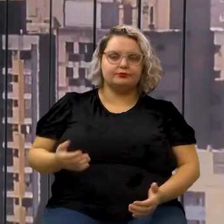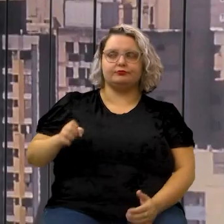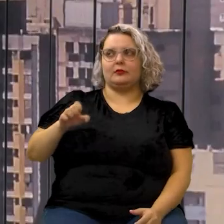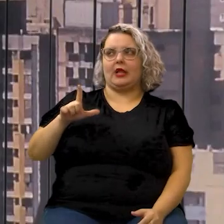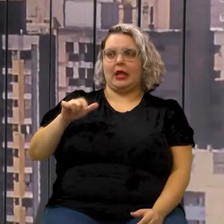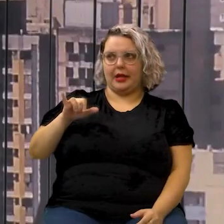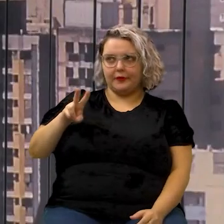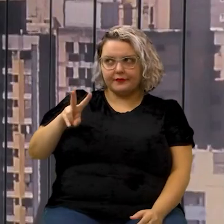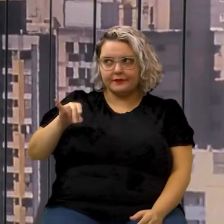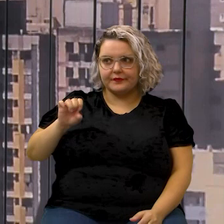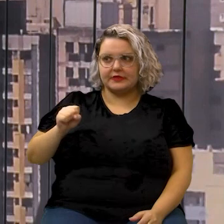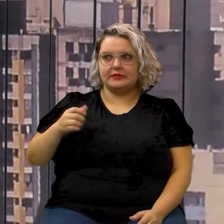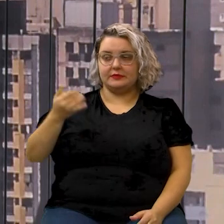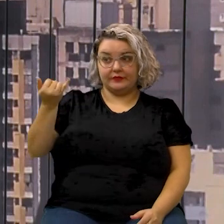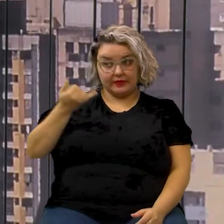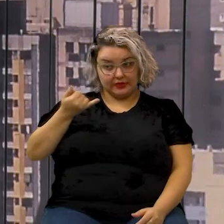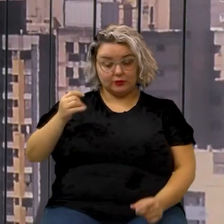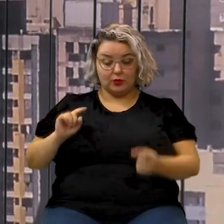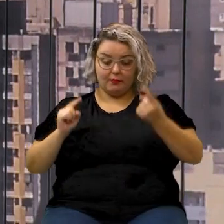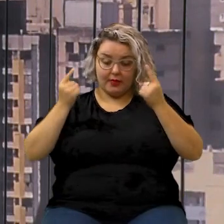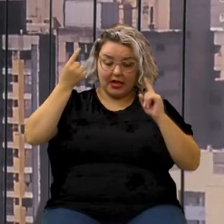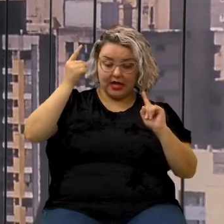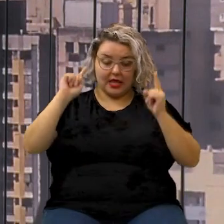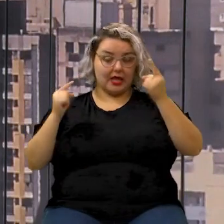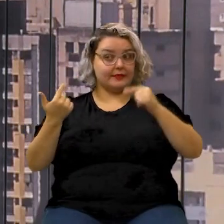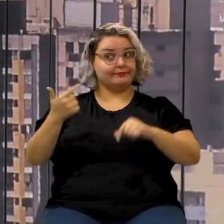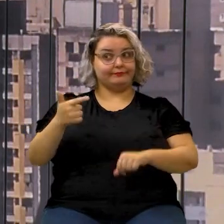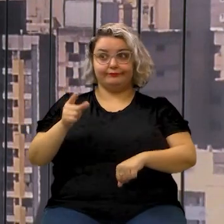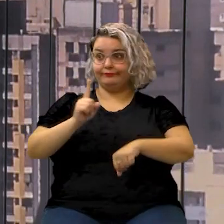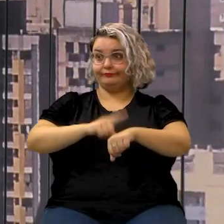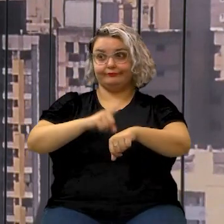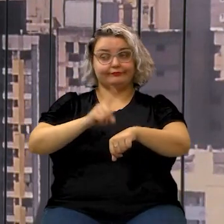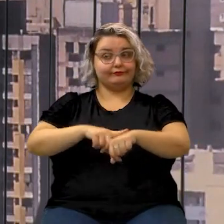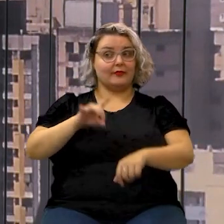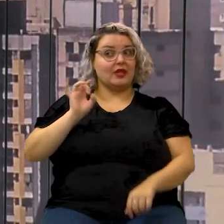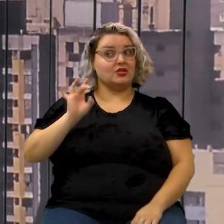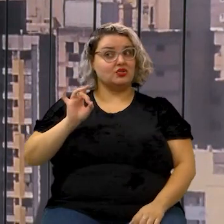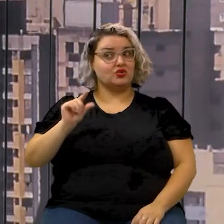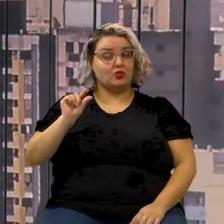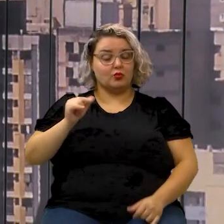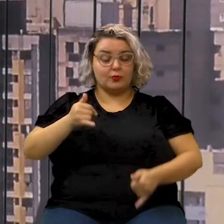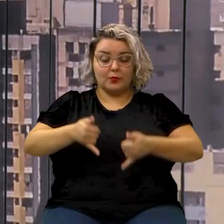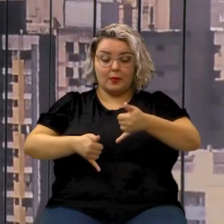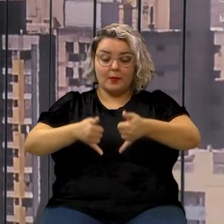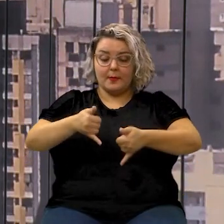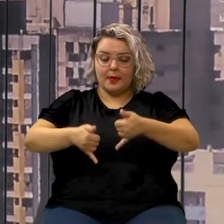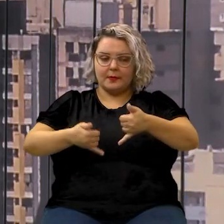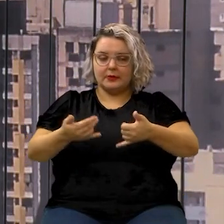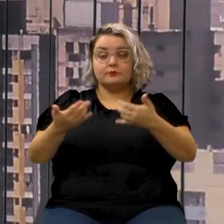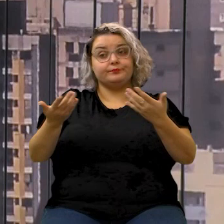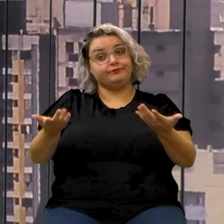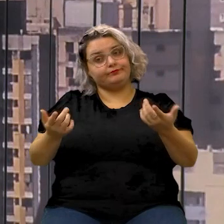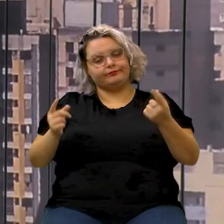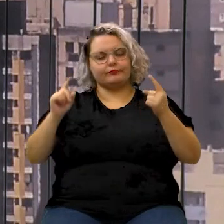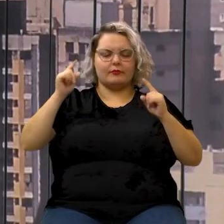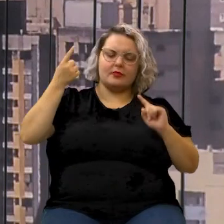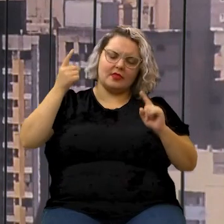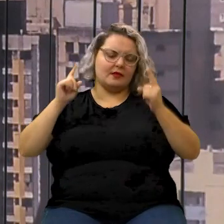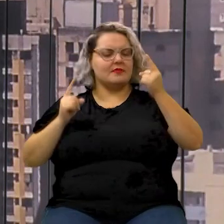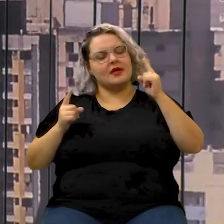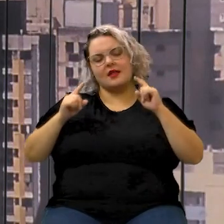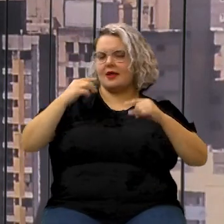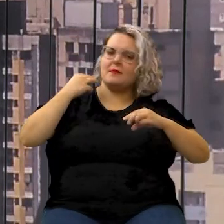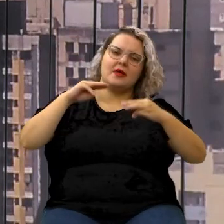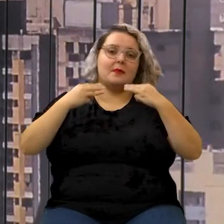uma coisa, né? No carnaval acaba não tendo esse tempo, né? Ficando só um pouquinho de salto alto. E carnaval,